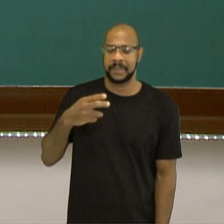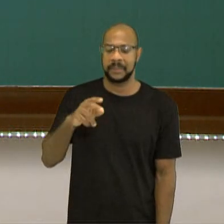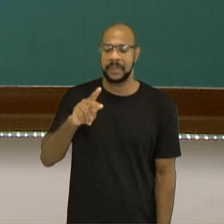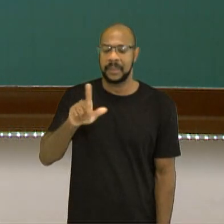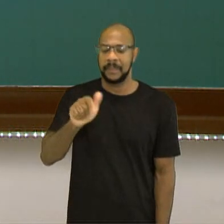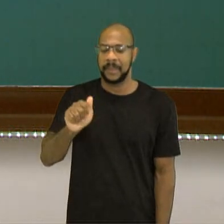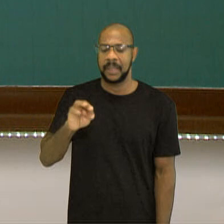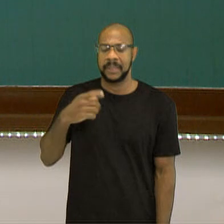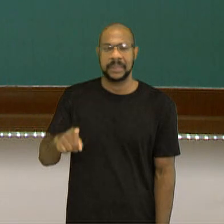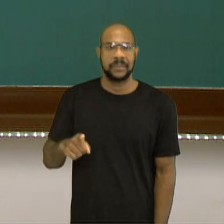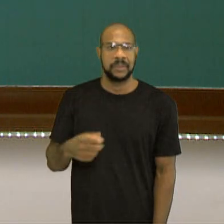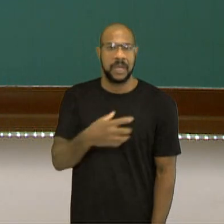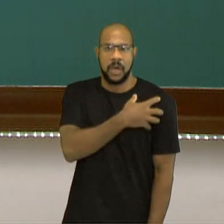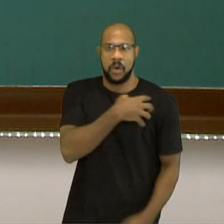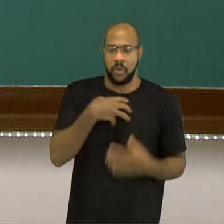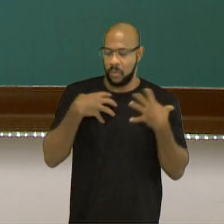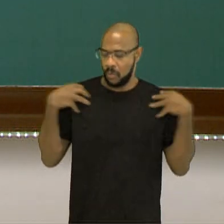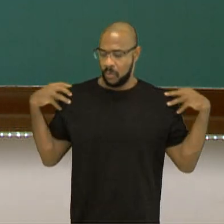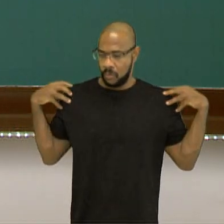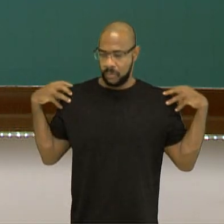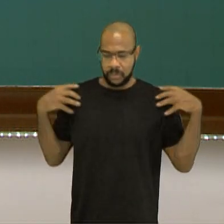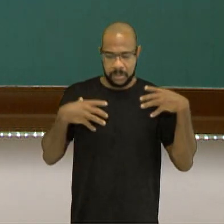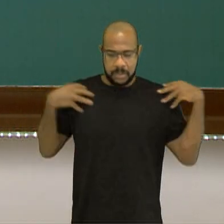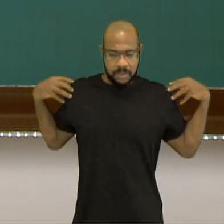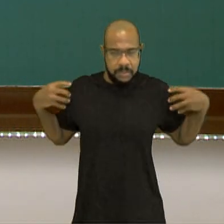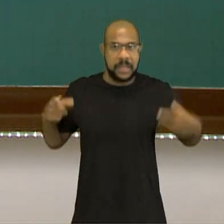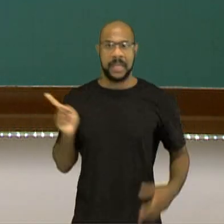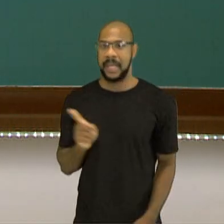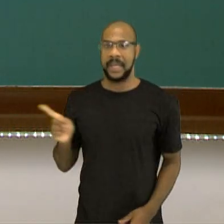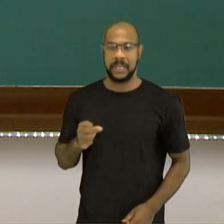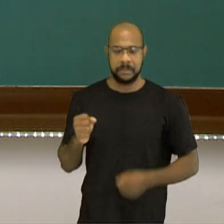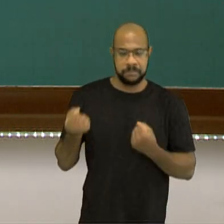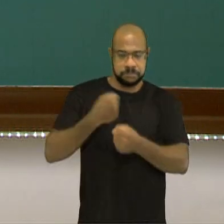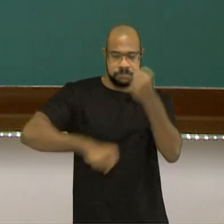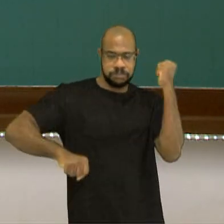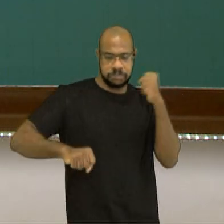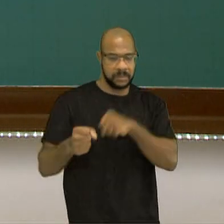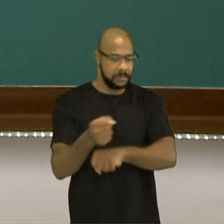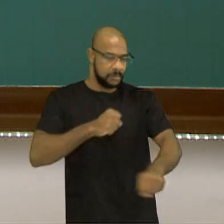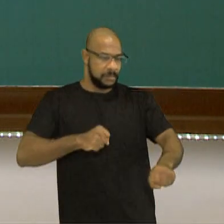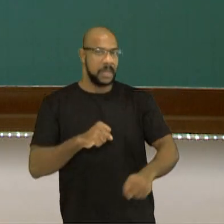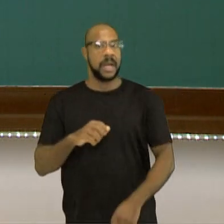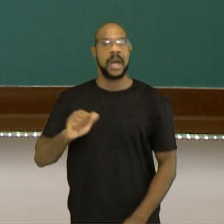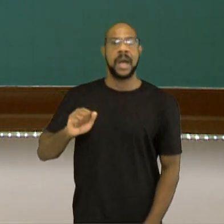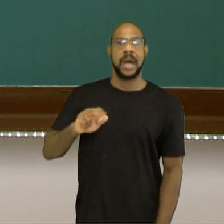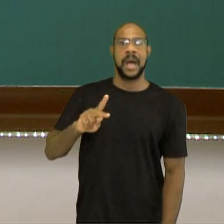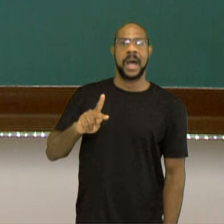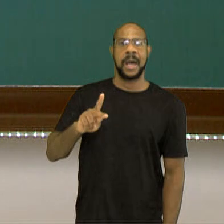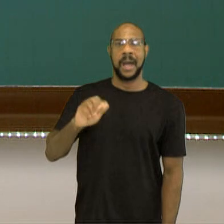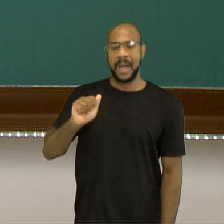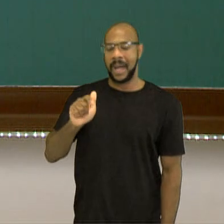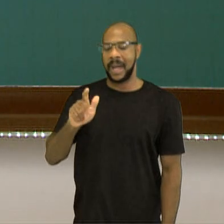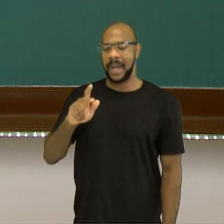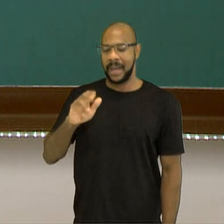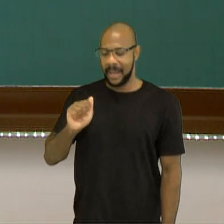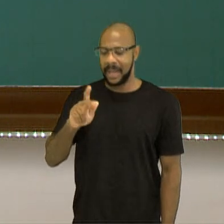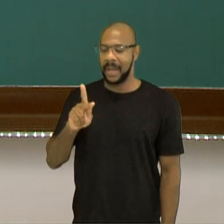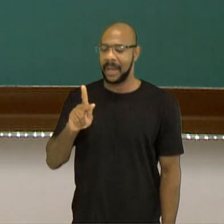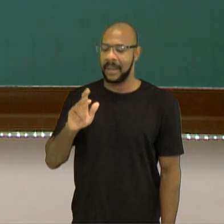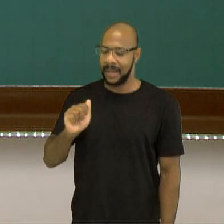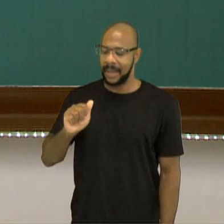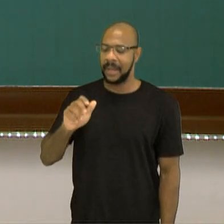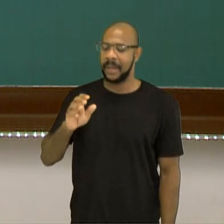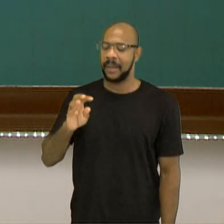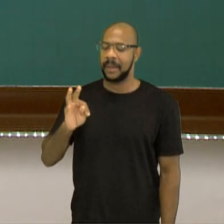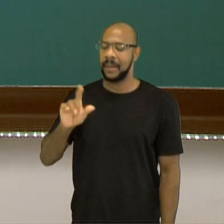ombros largos. Platão era um atleta, ele chegou a lutar, a participar como lutador nas